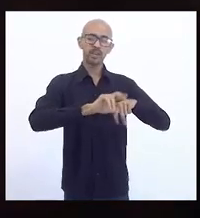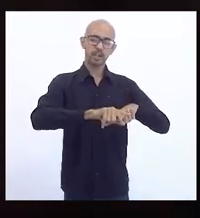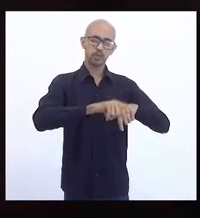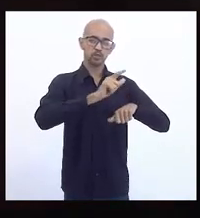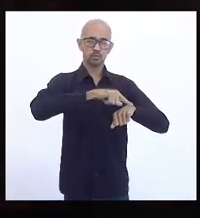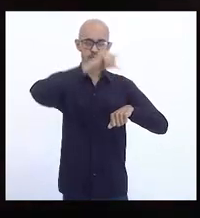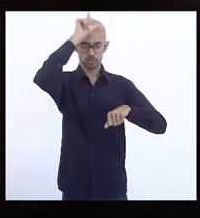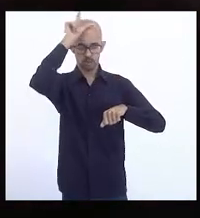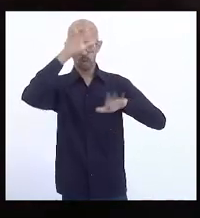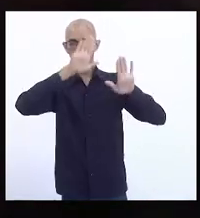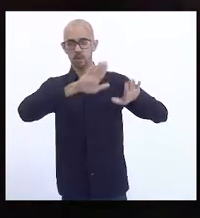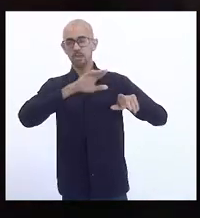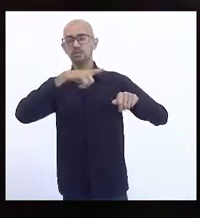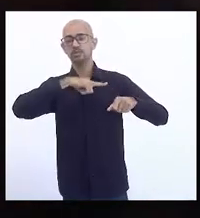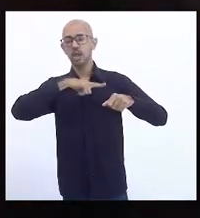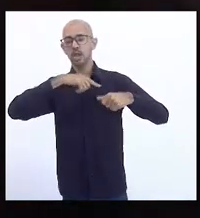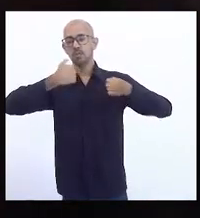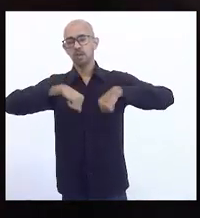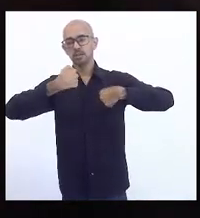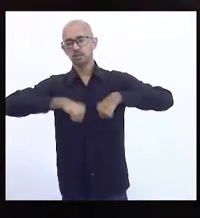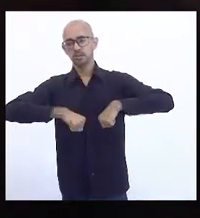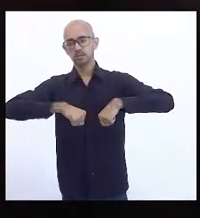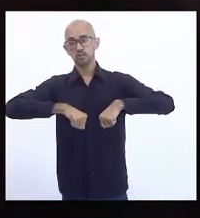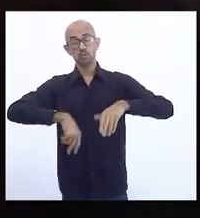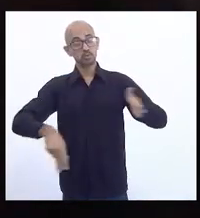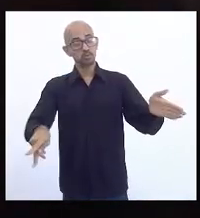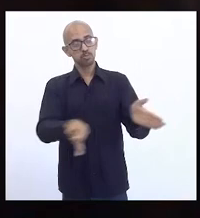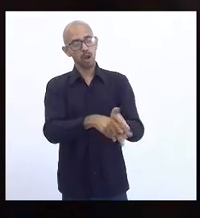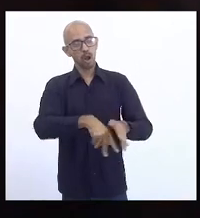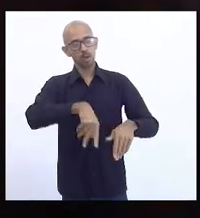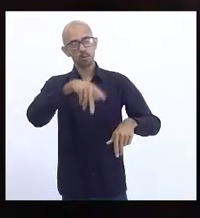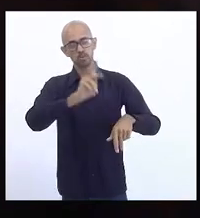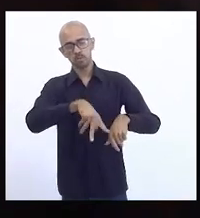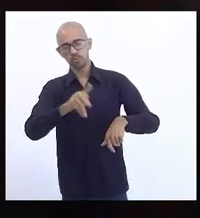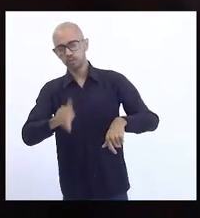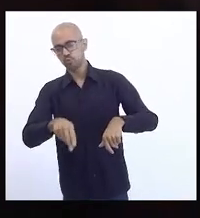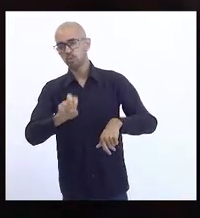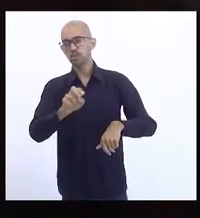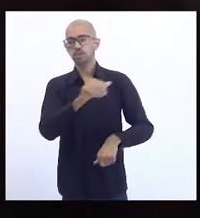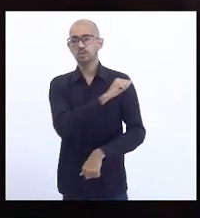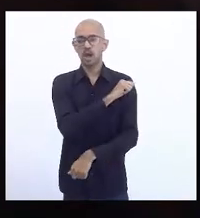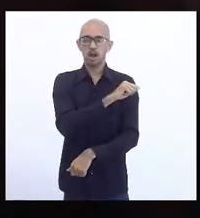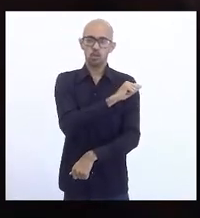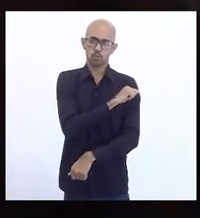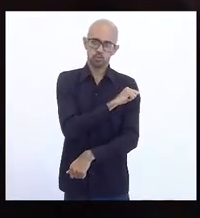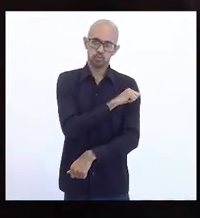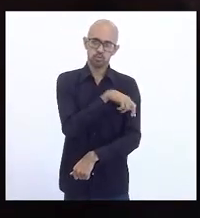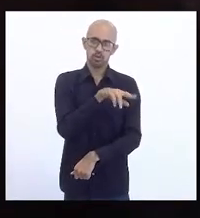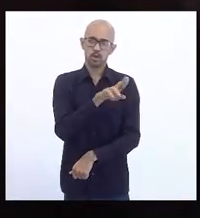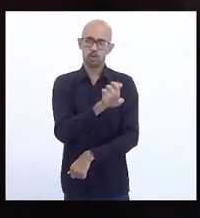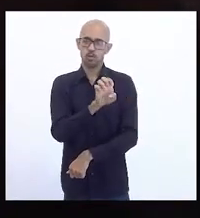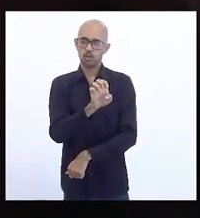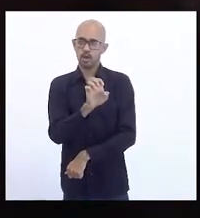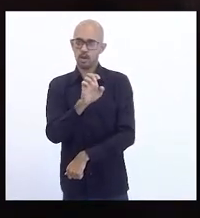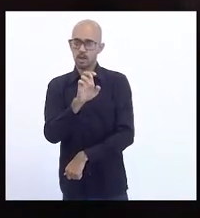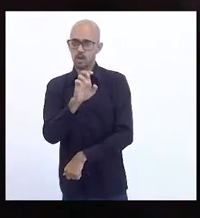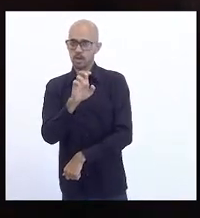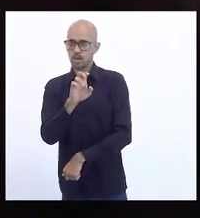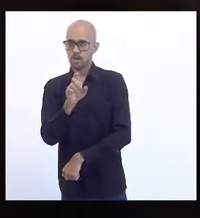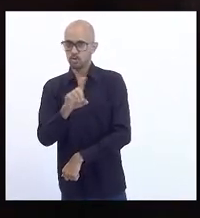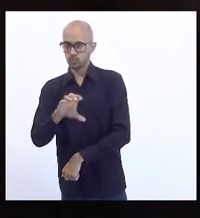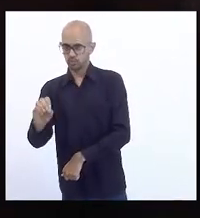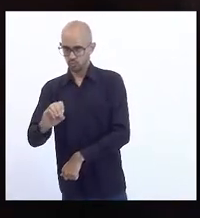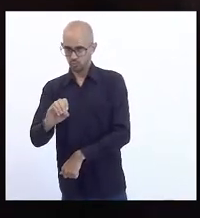é uma forte demanda dos professores e alunos da UESO. O deputado Flávio Serafini deu mais detalhes e colocou